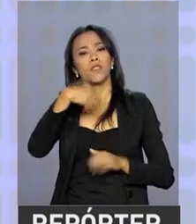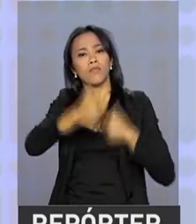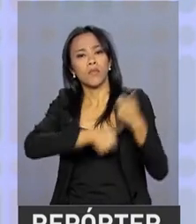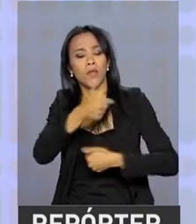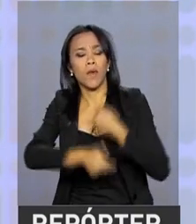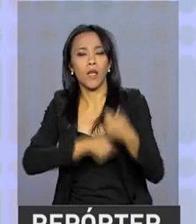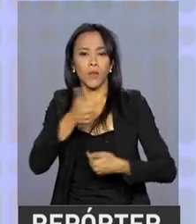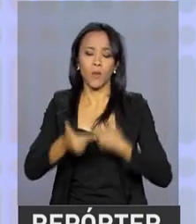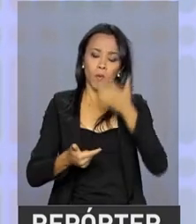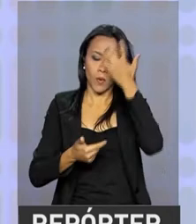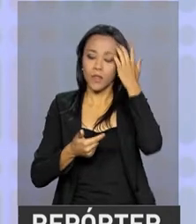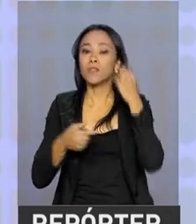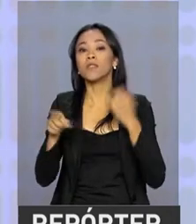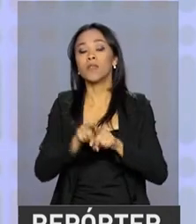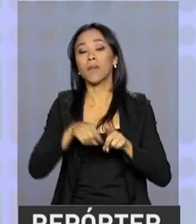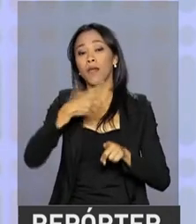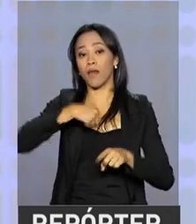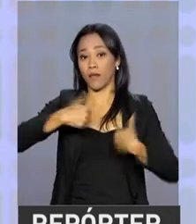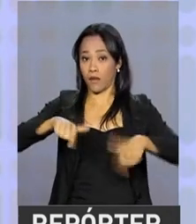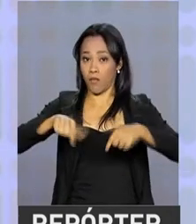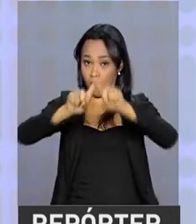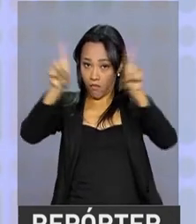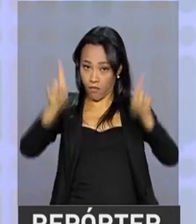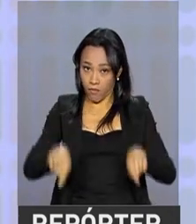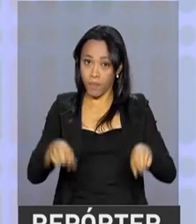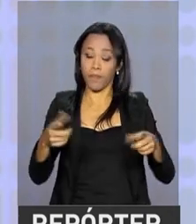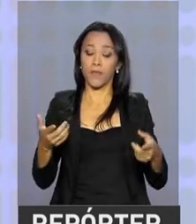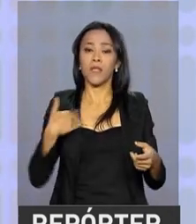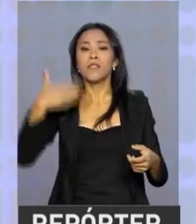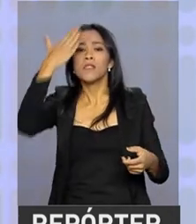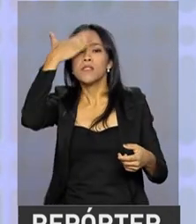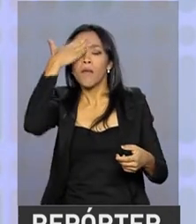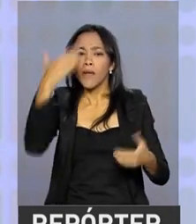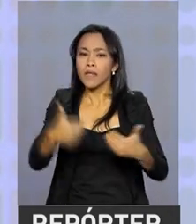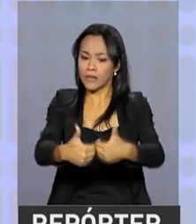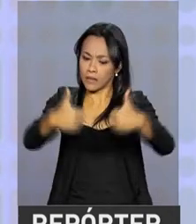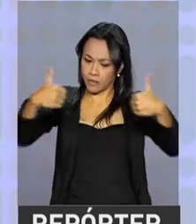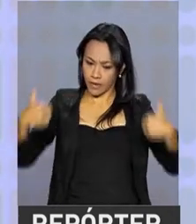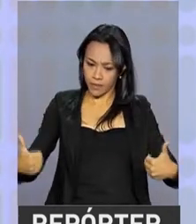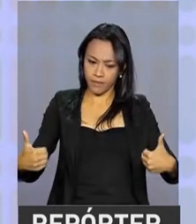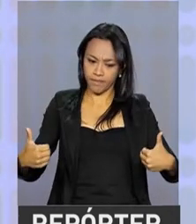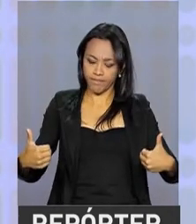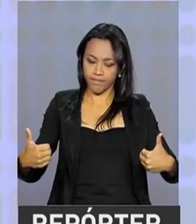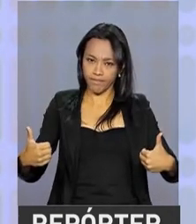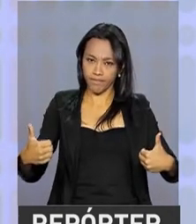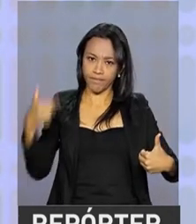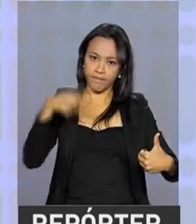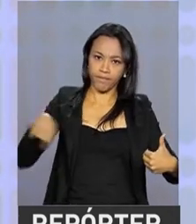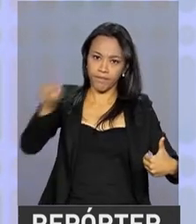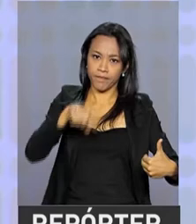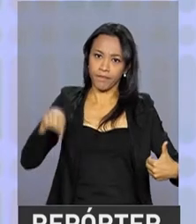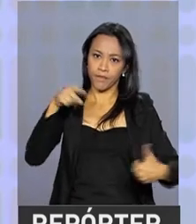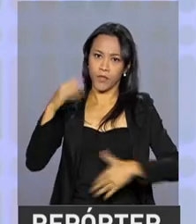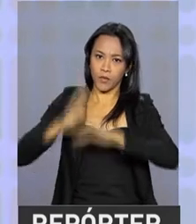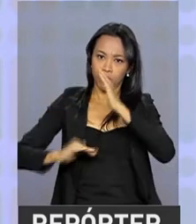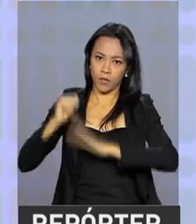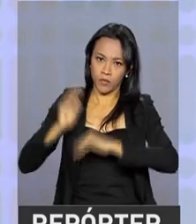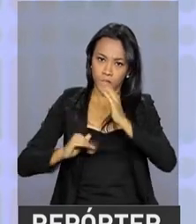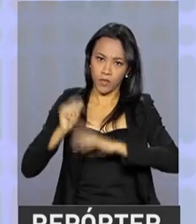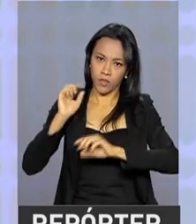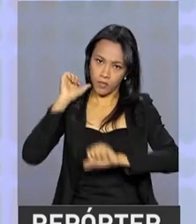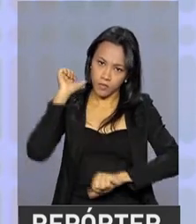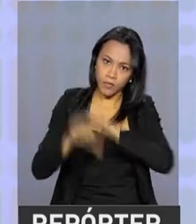e servidores públicos temos que distinguir os agentes de transformação e agradecer a